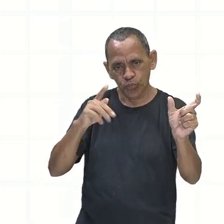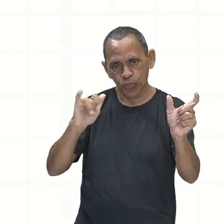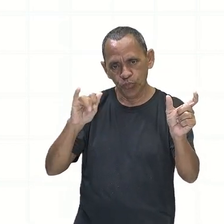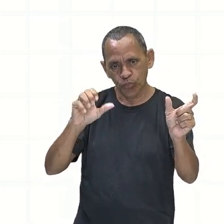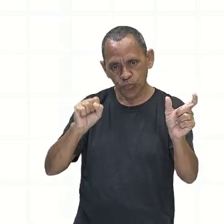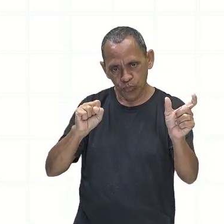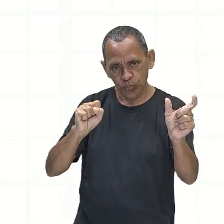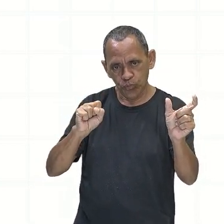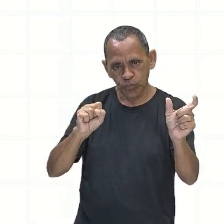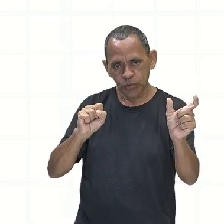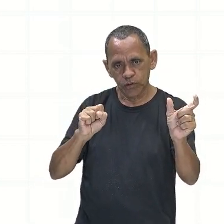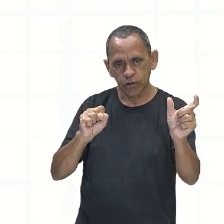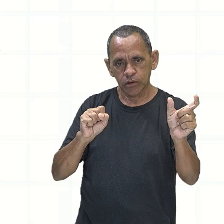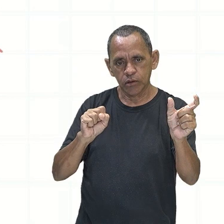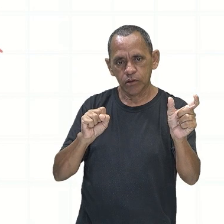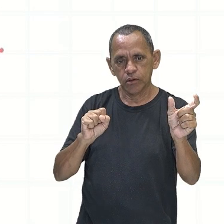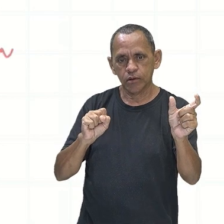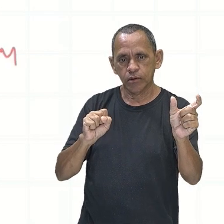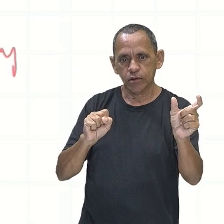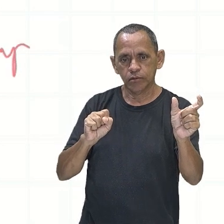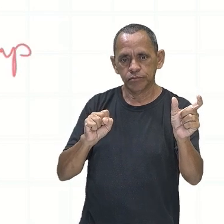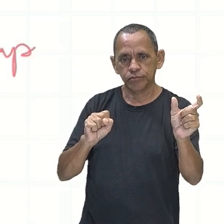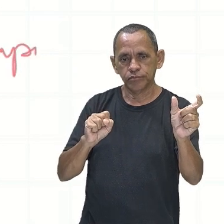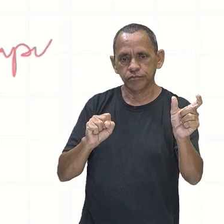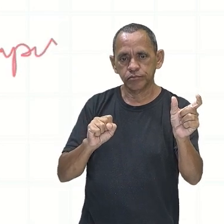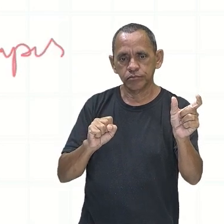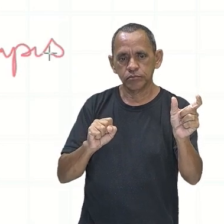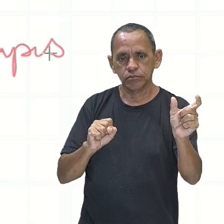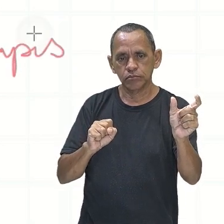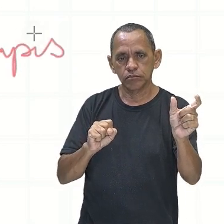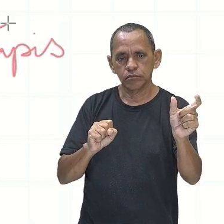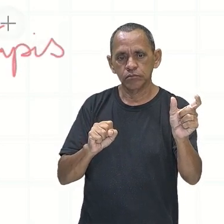Ou posso usar o um também, né? Um lápis.